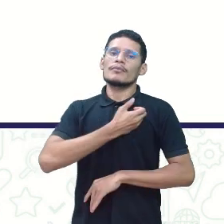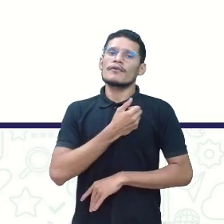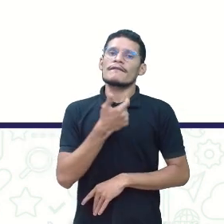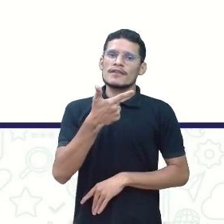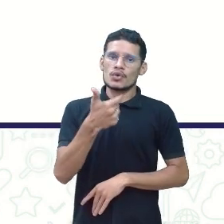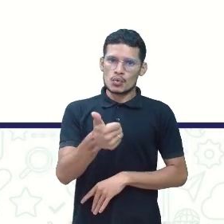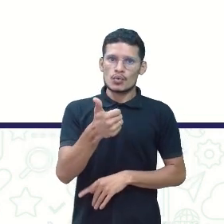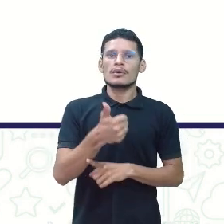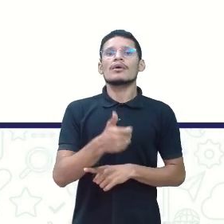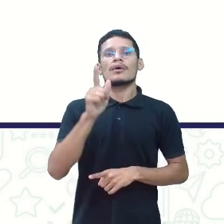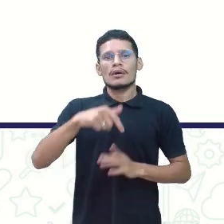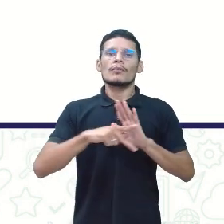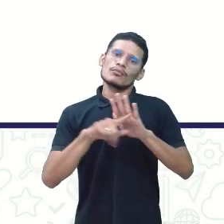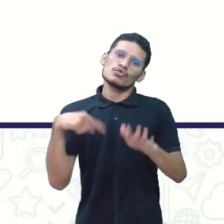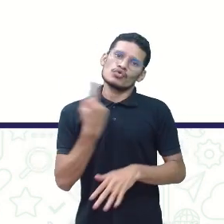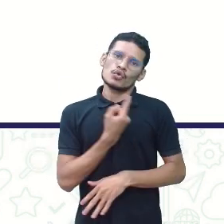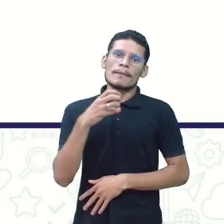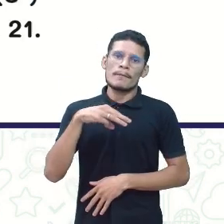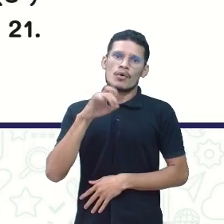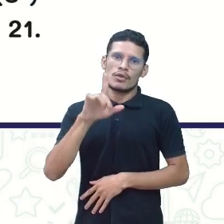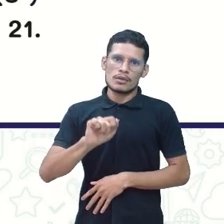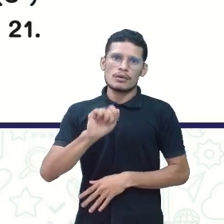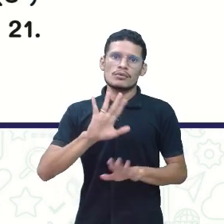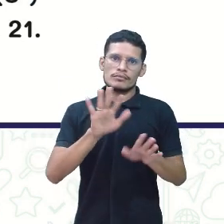Então, o número 21 é a nossa moda do conjunto.